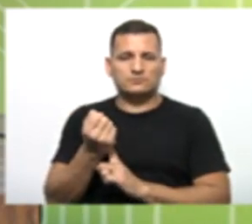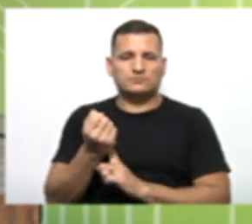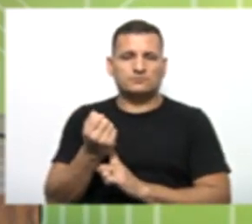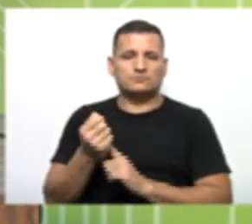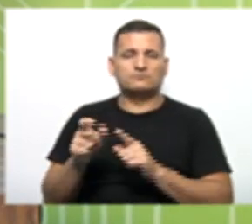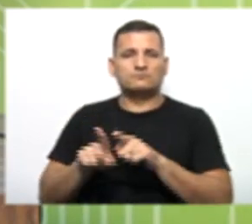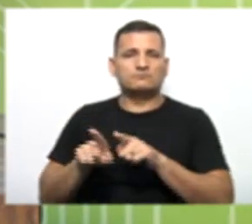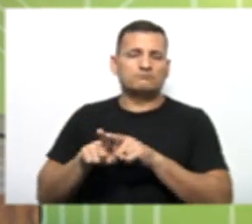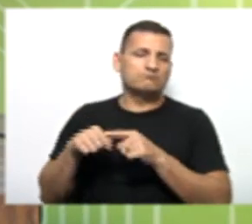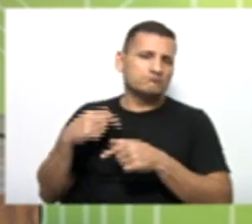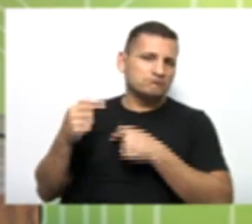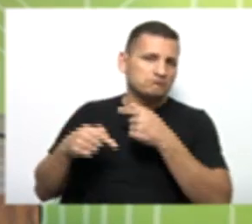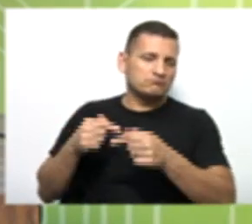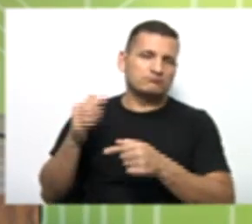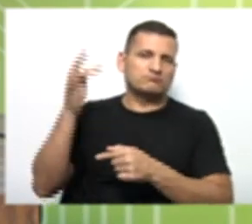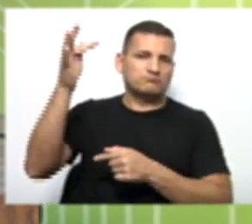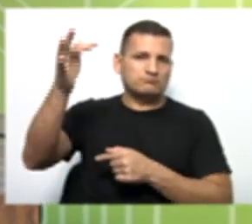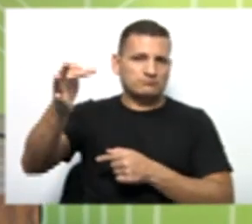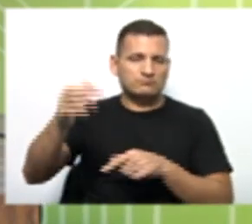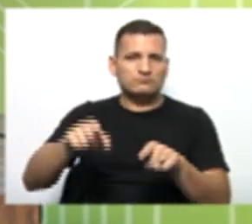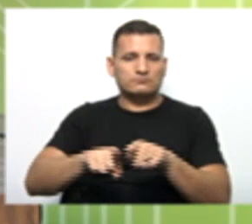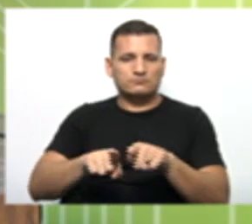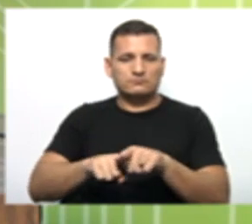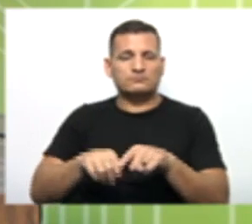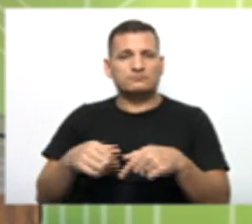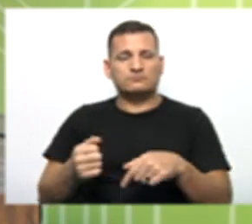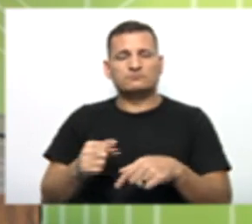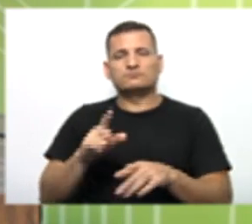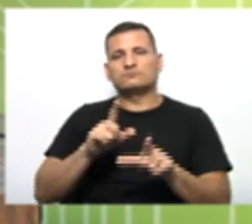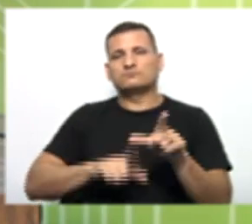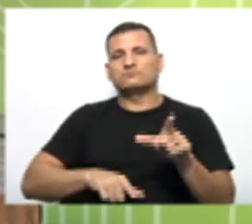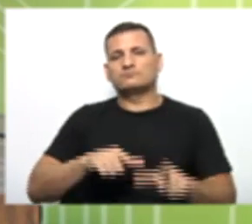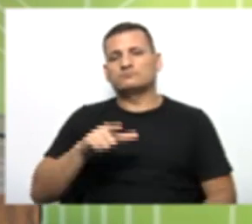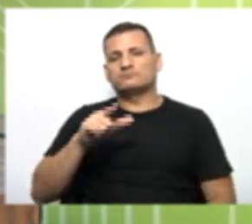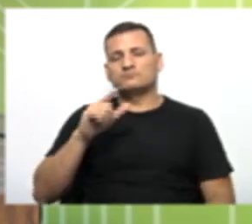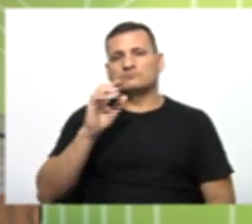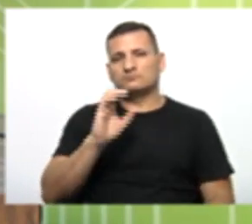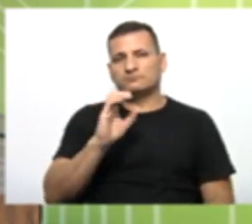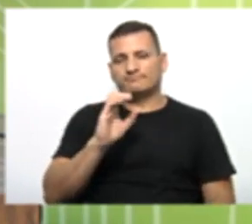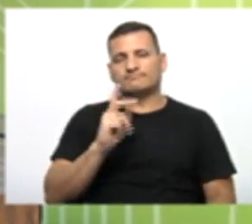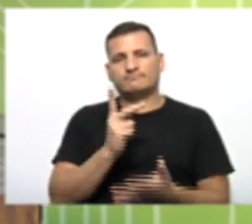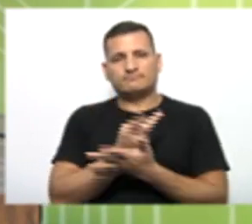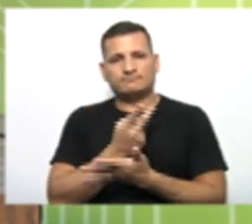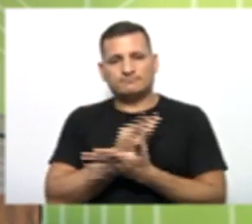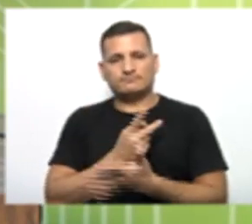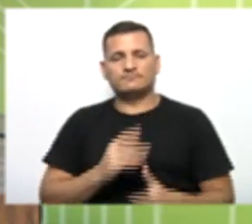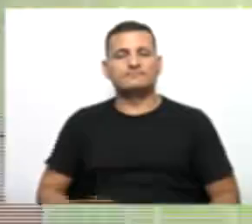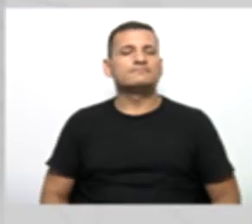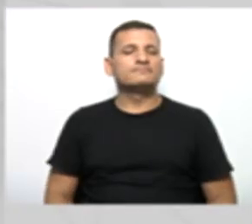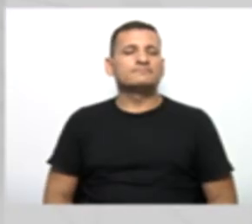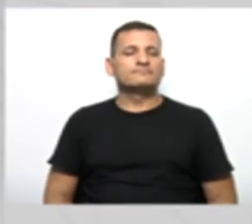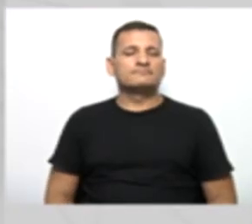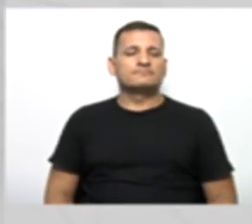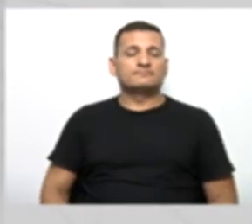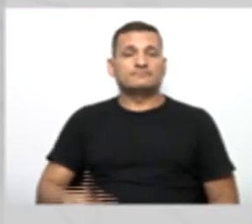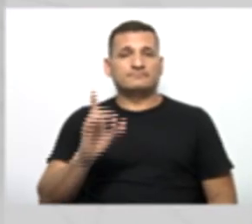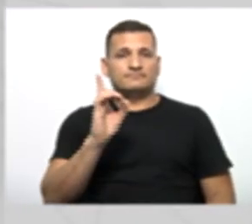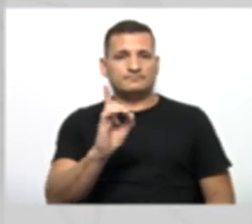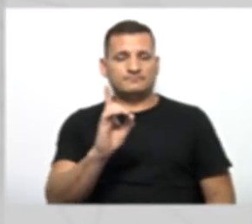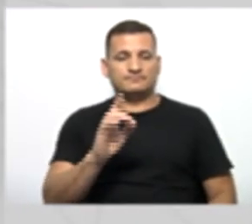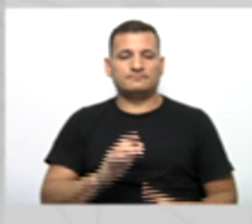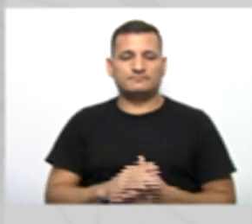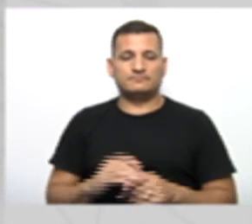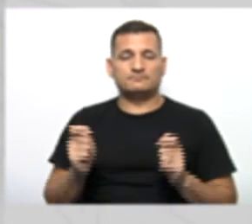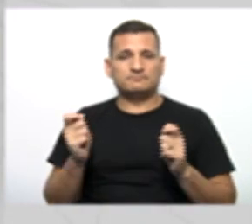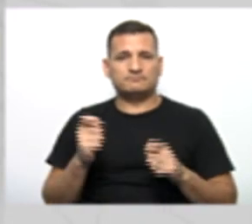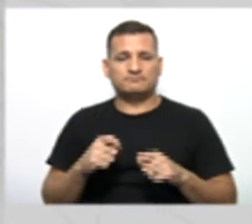das gerações futuras. Então a letra 6 também está incorreta. Letra D. Possibilitar